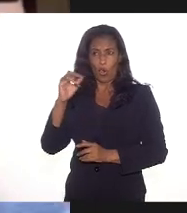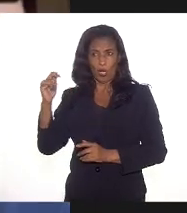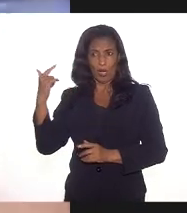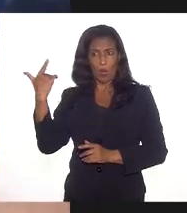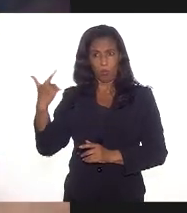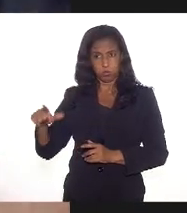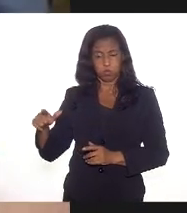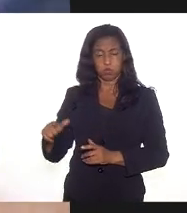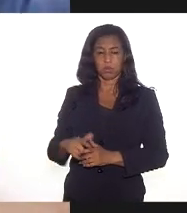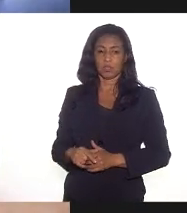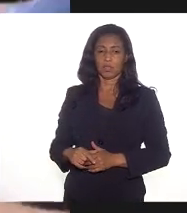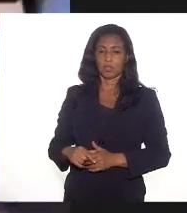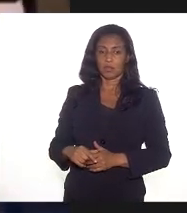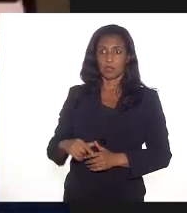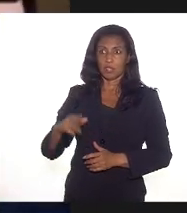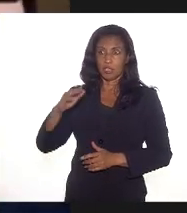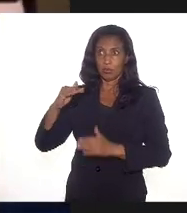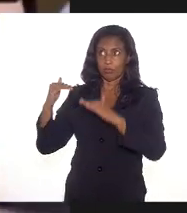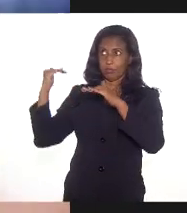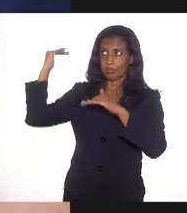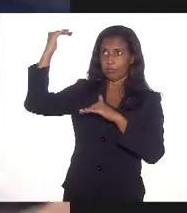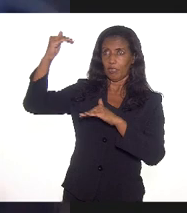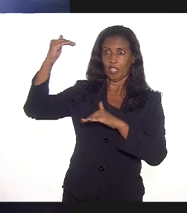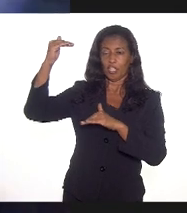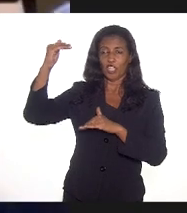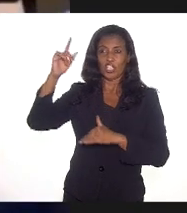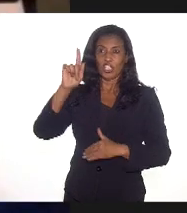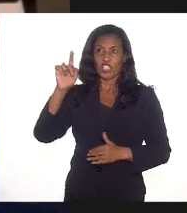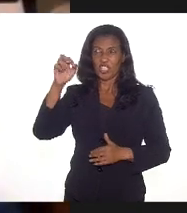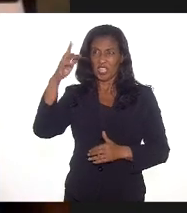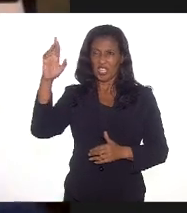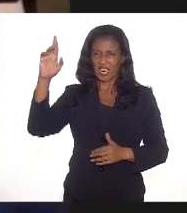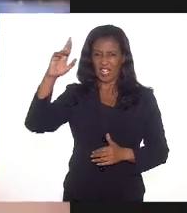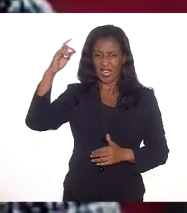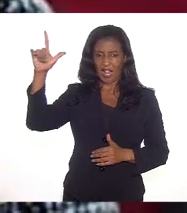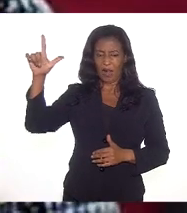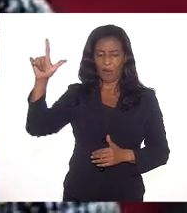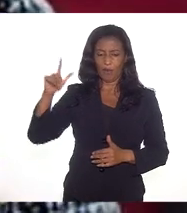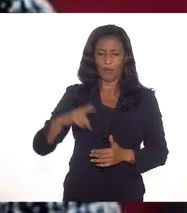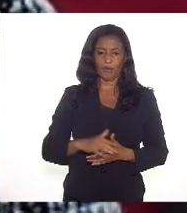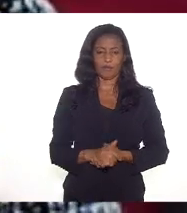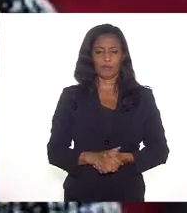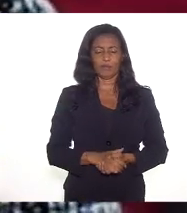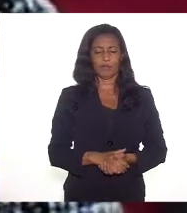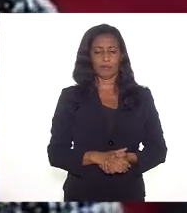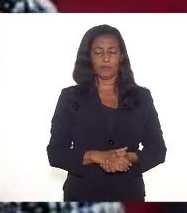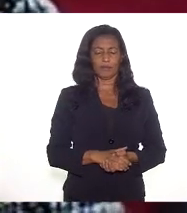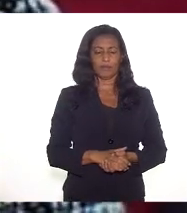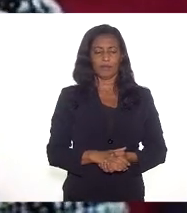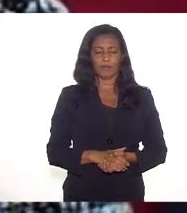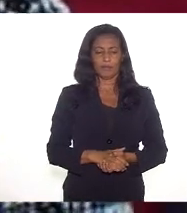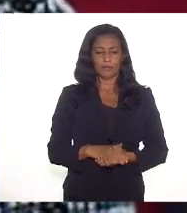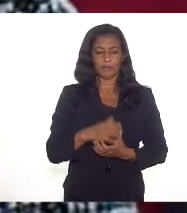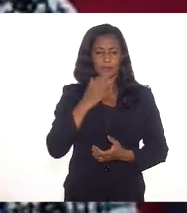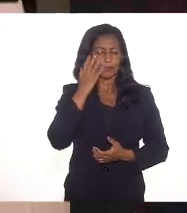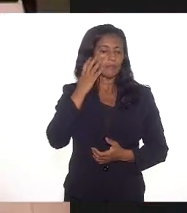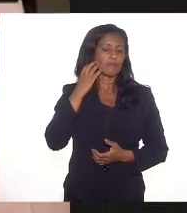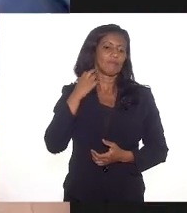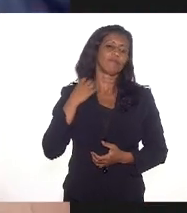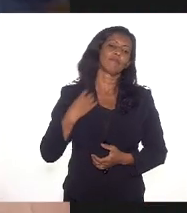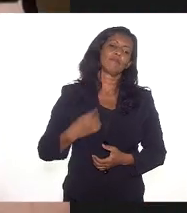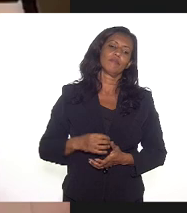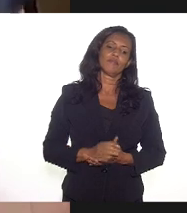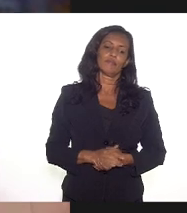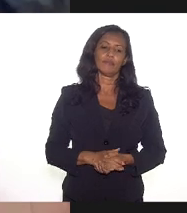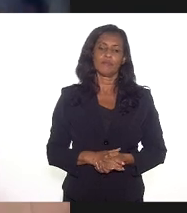batalhão e o comandante geral, por extrema arrogância... Deputado, pedindo para concluir, por favor. Sim, senhora, já vou